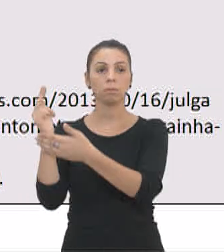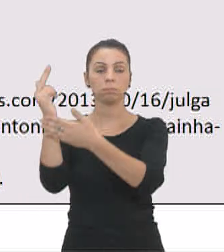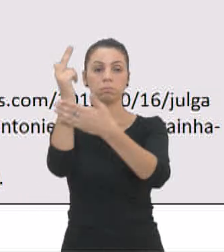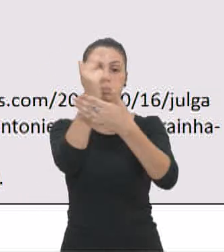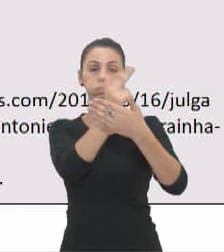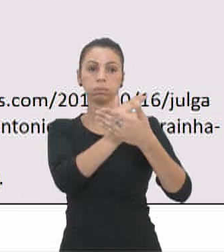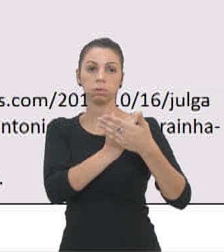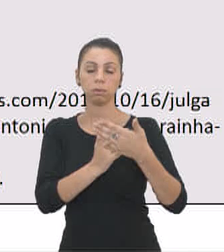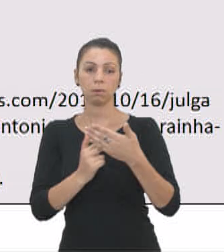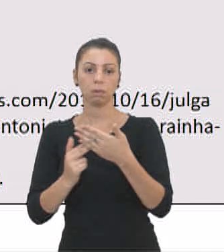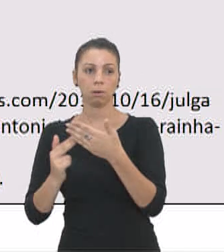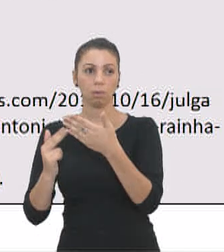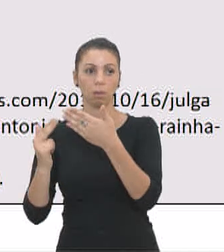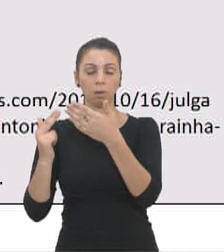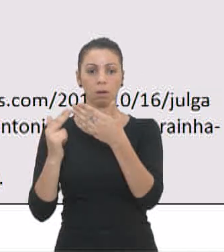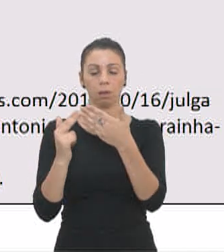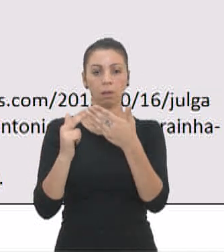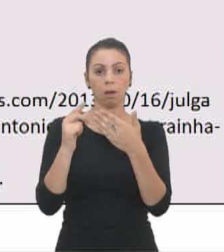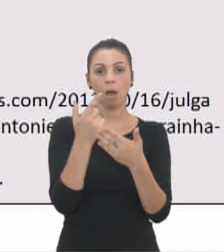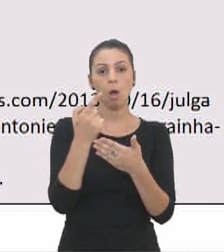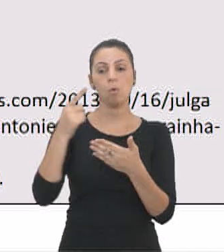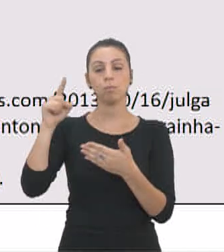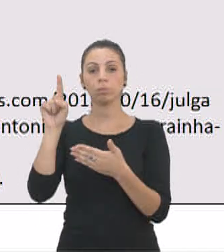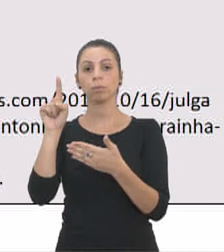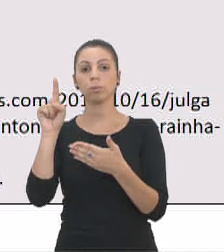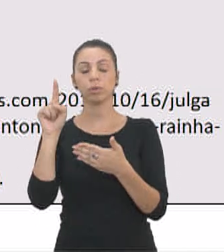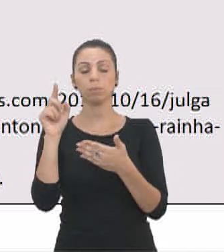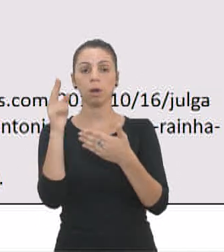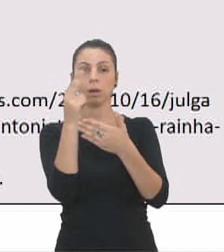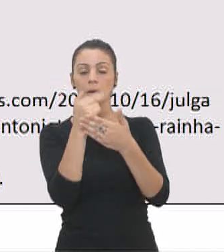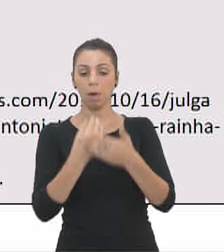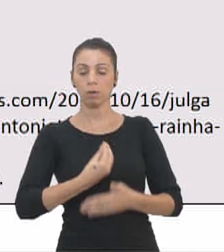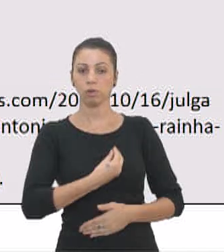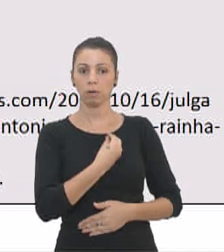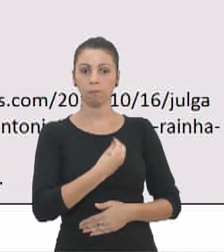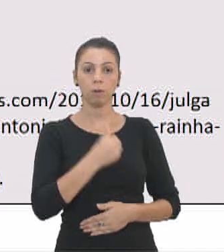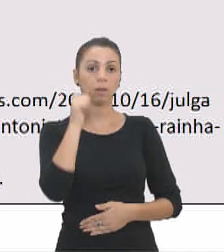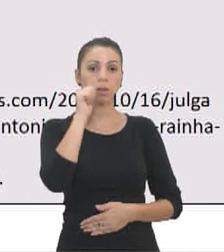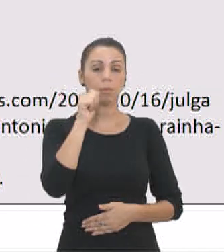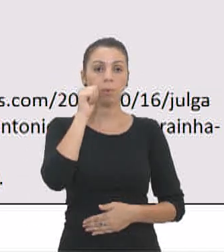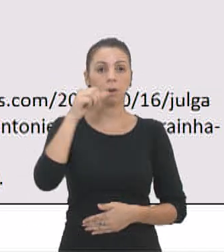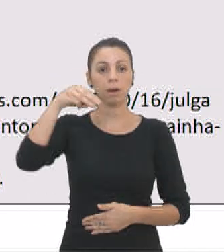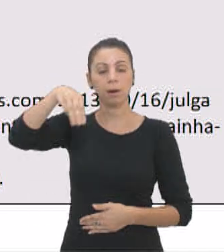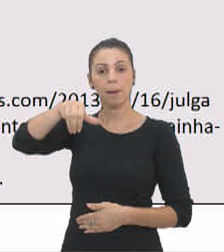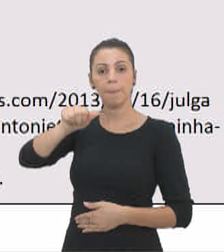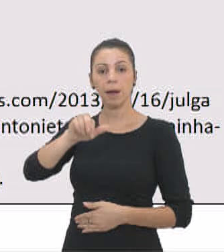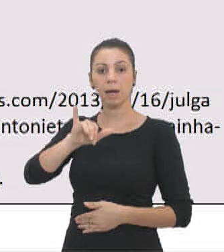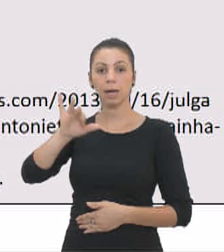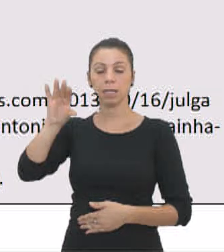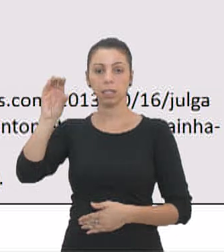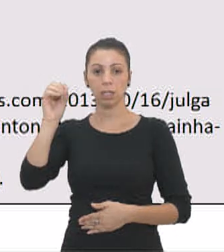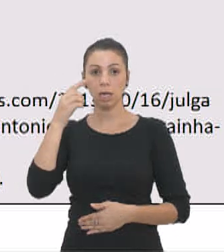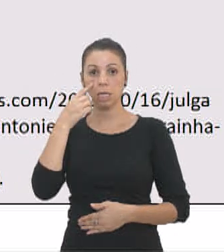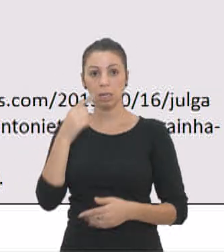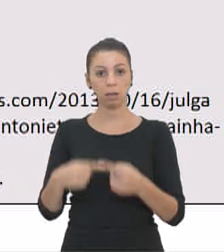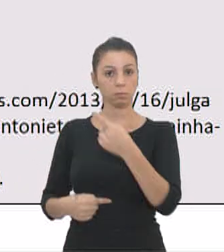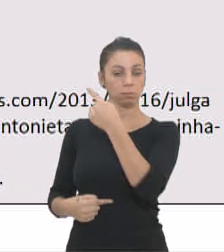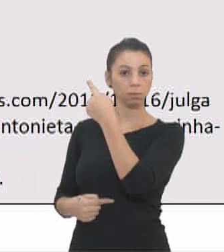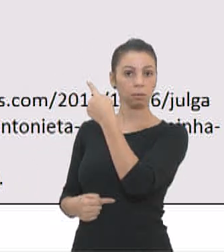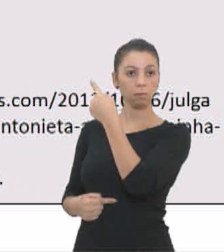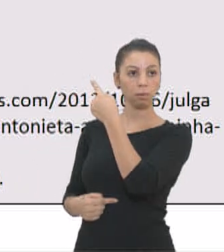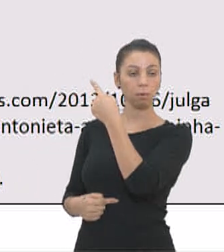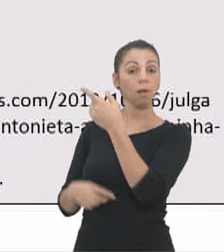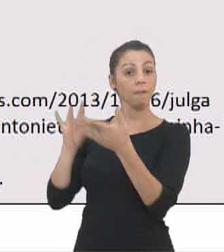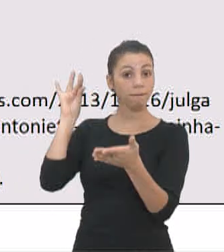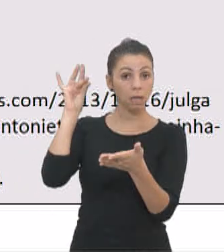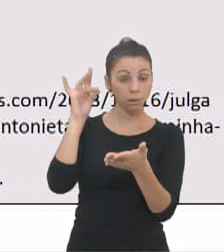última imagem em vida da Maria Antonieta. E olha que interessante, esta imagem é verdadeira, a imagem existe até